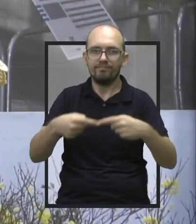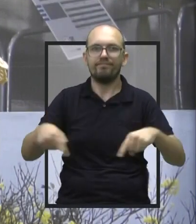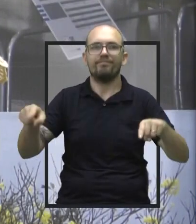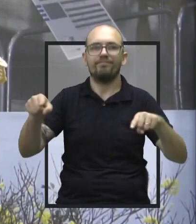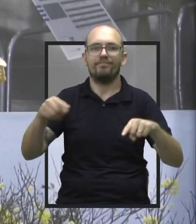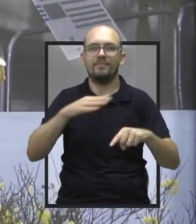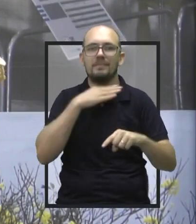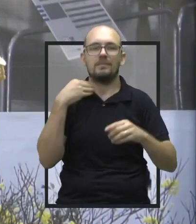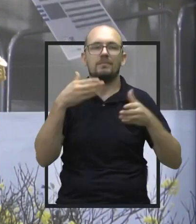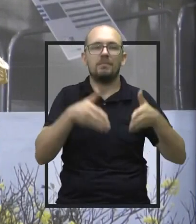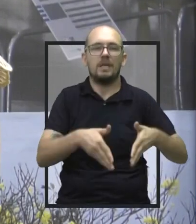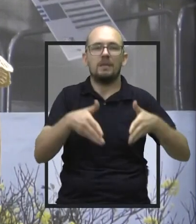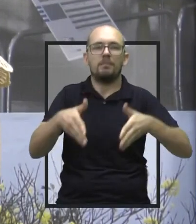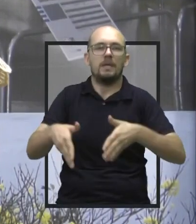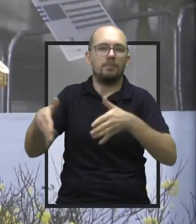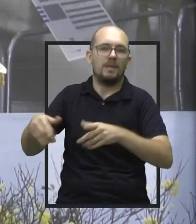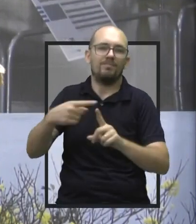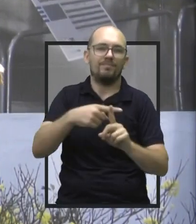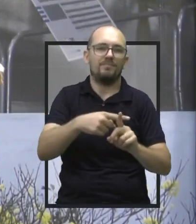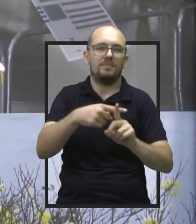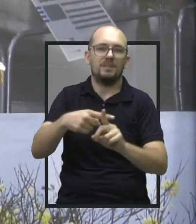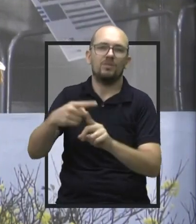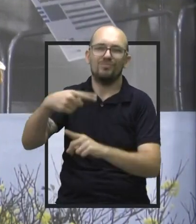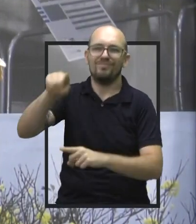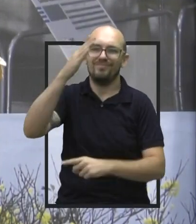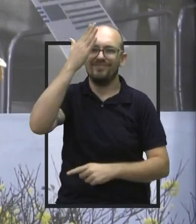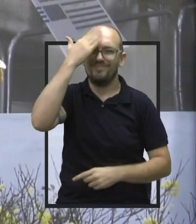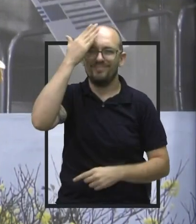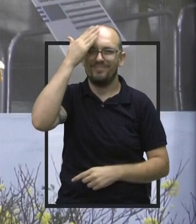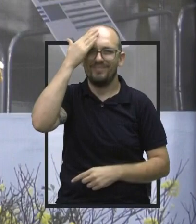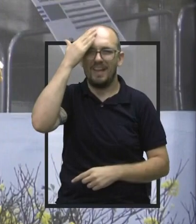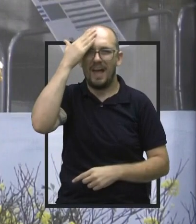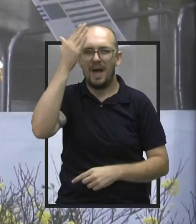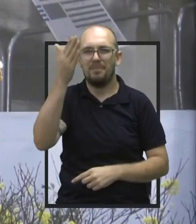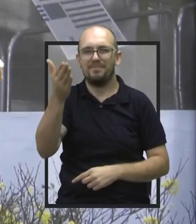cemitério. Todo mundo, acho que é de conhecimento de todos, que hoje